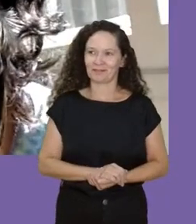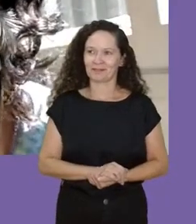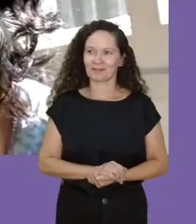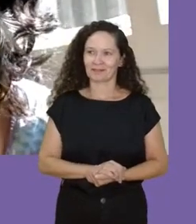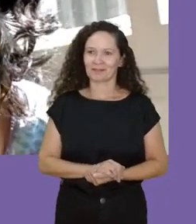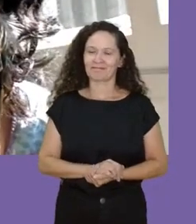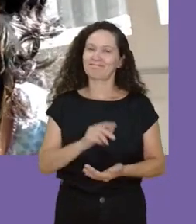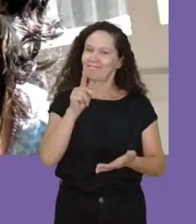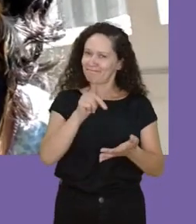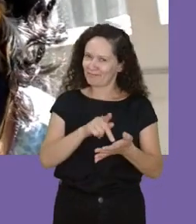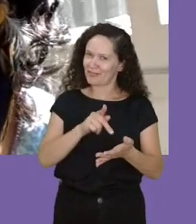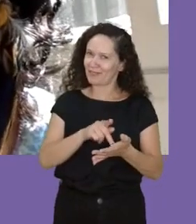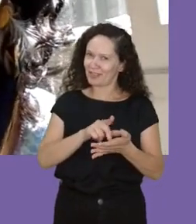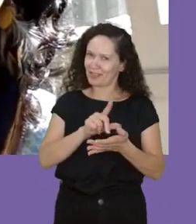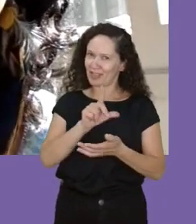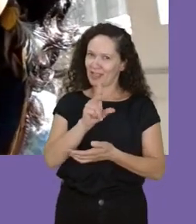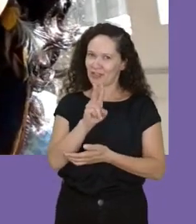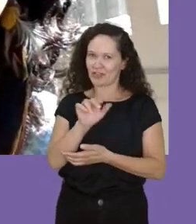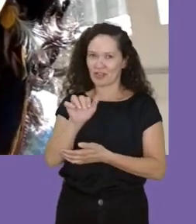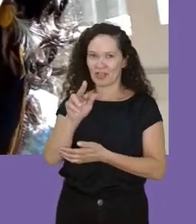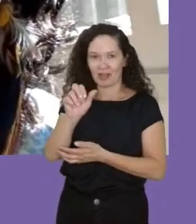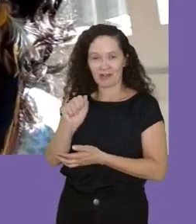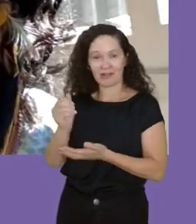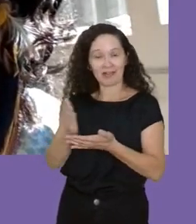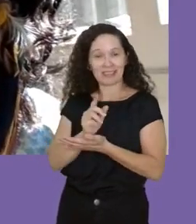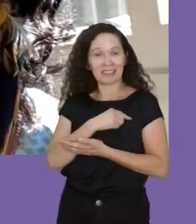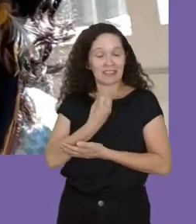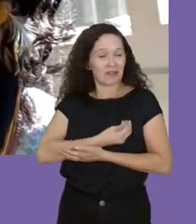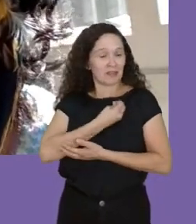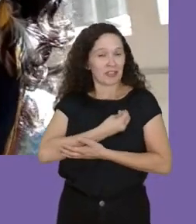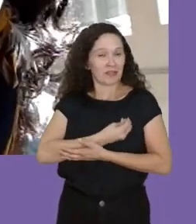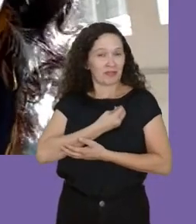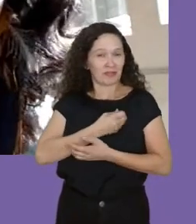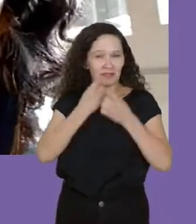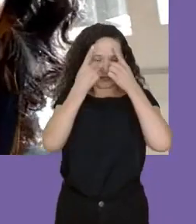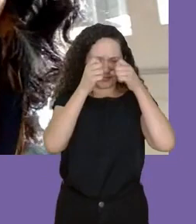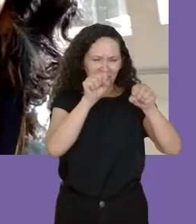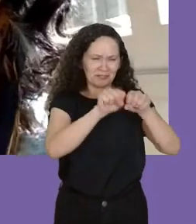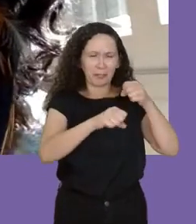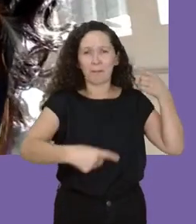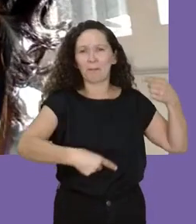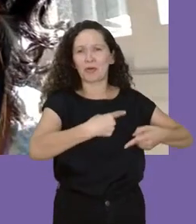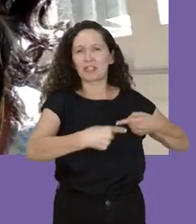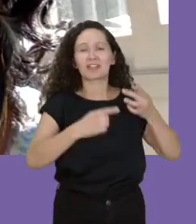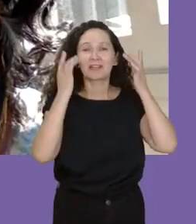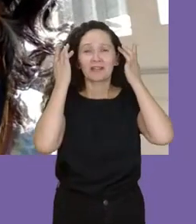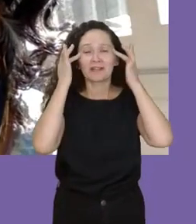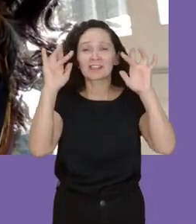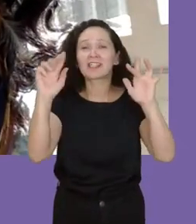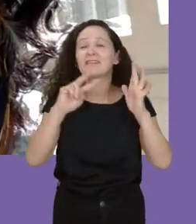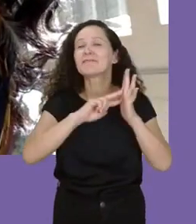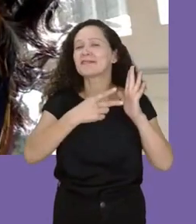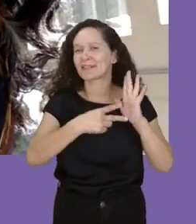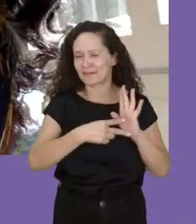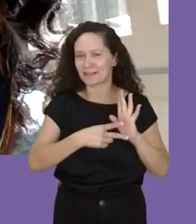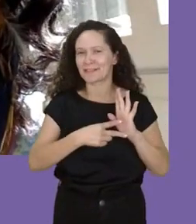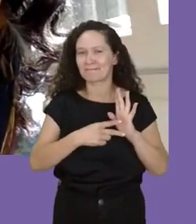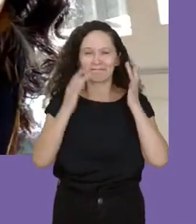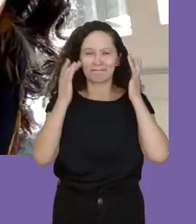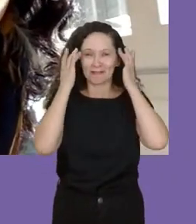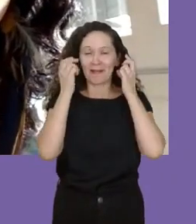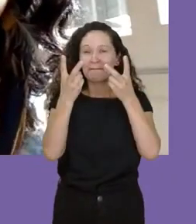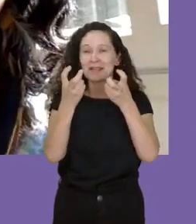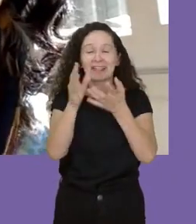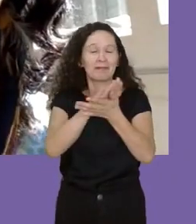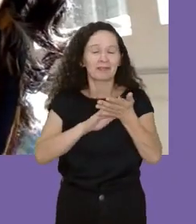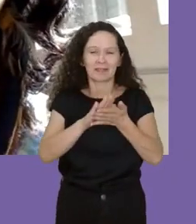É verdade, Laura, e muitas vezes a gente vive a violência política, vivencia isso e nem sabe que é, né, que está vivenciando